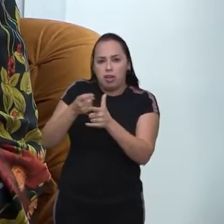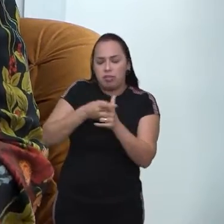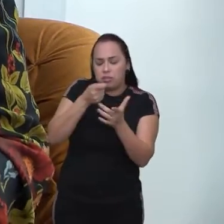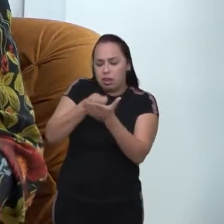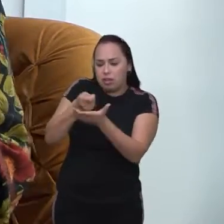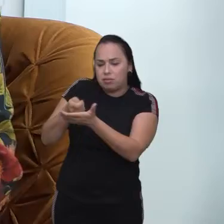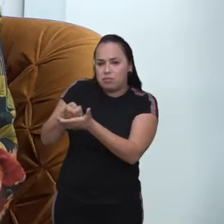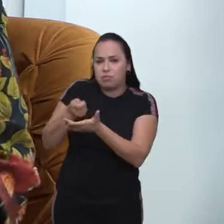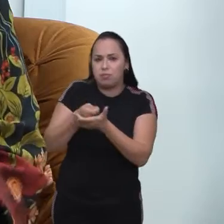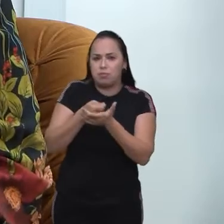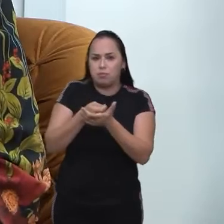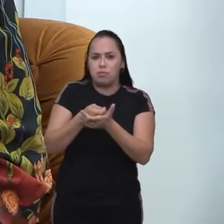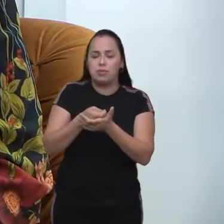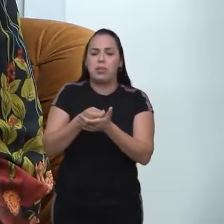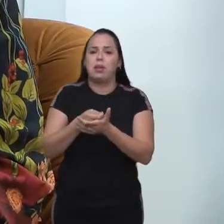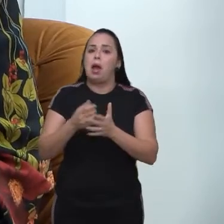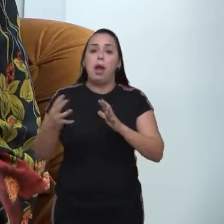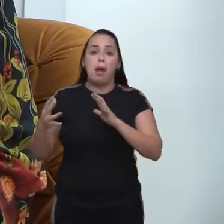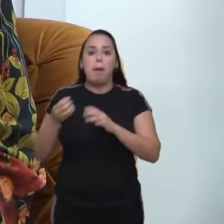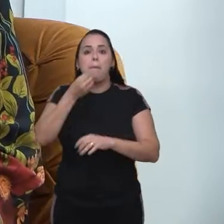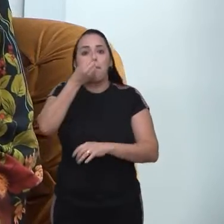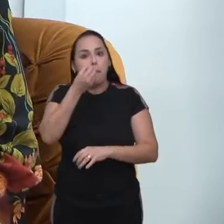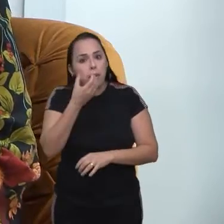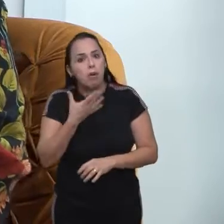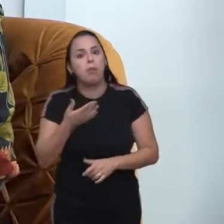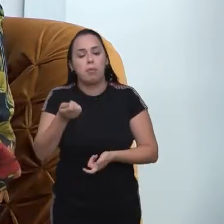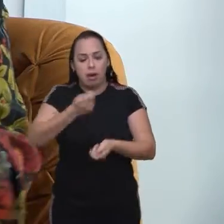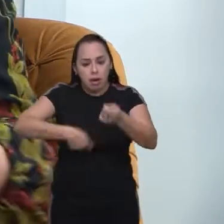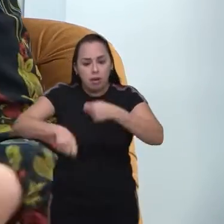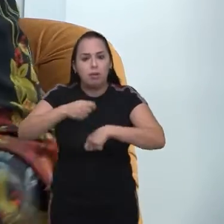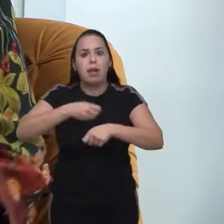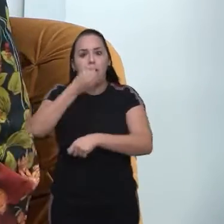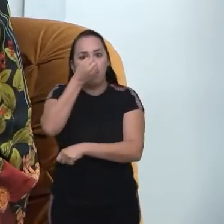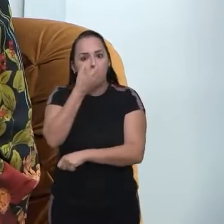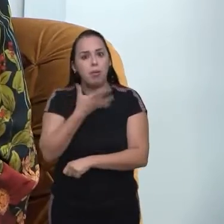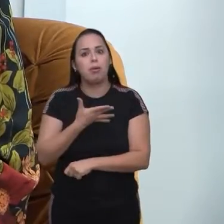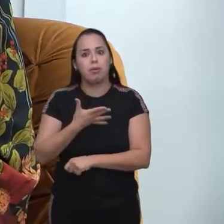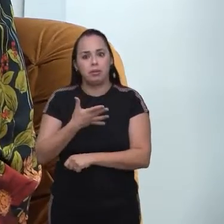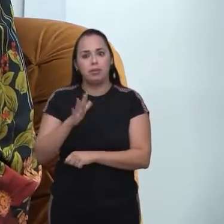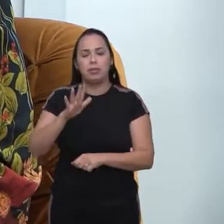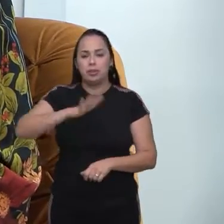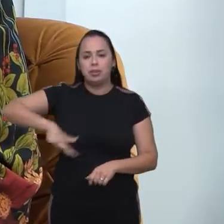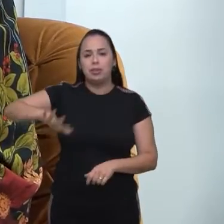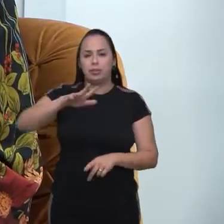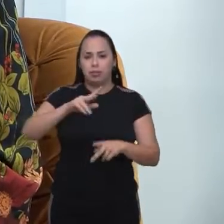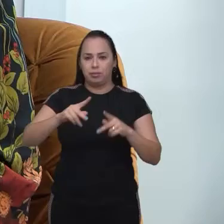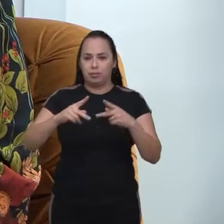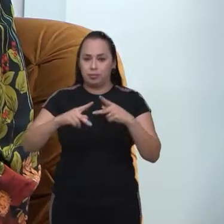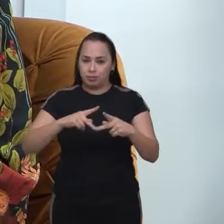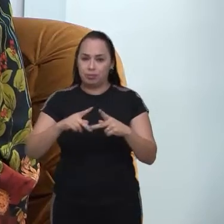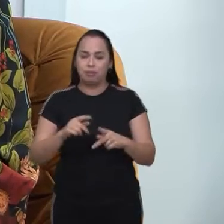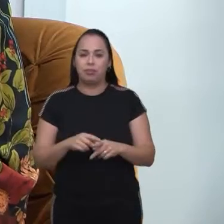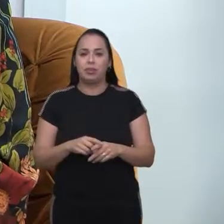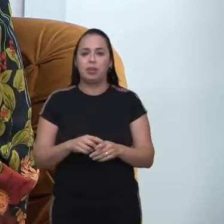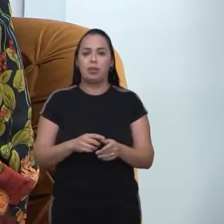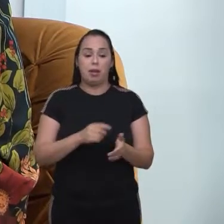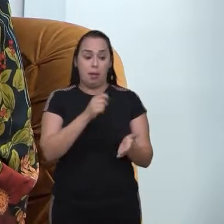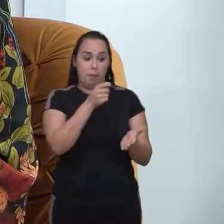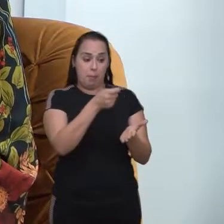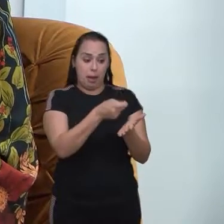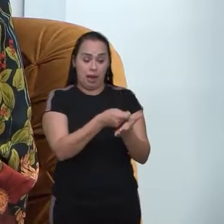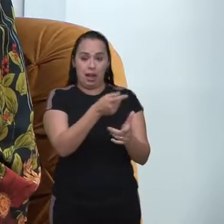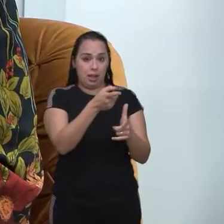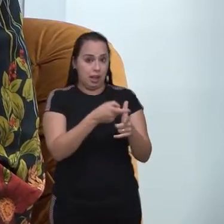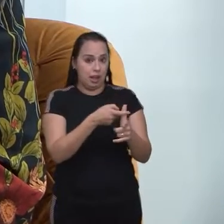dos empregos, um pagamento das despesas do empresário e para toda a nossa economia. Isso gira de uma maneira positiva também para a nossa cidade. Então,